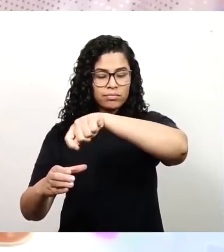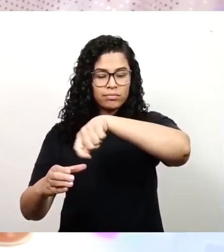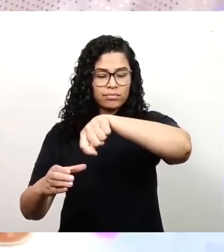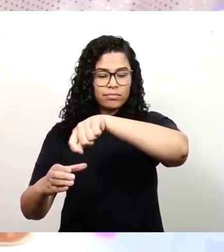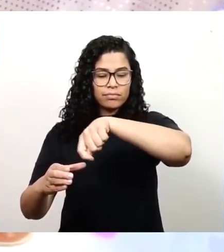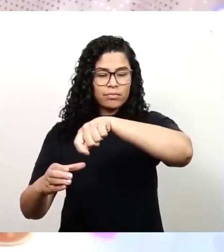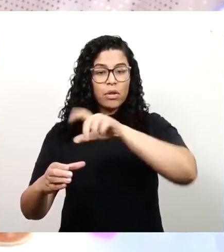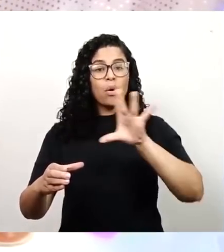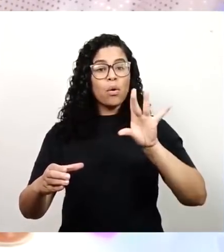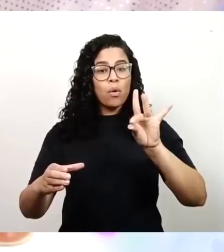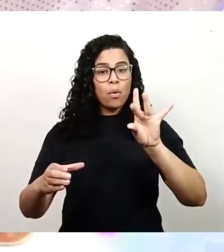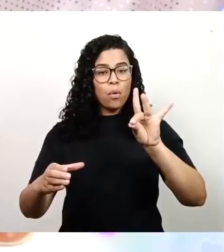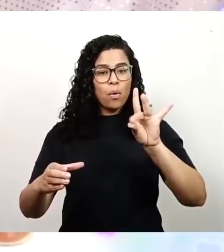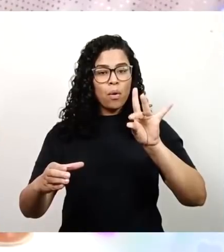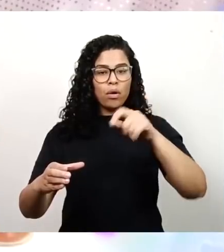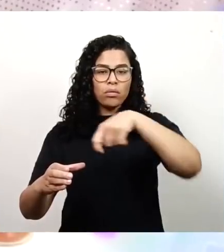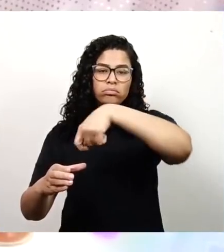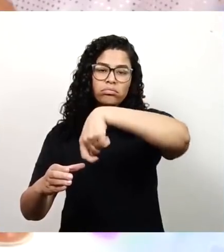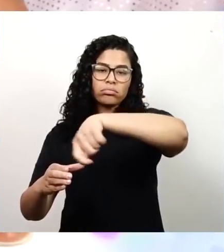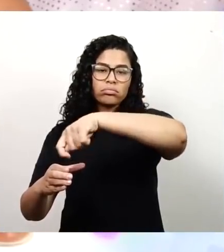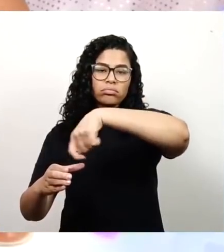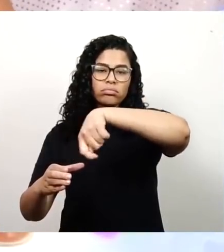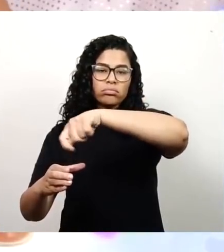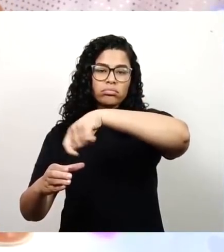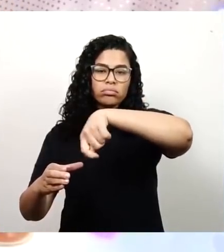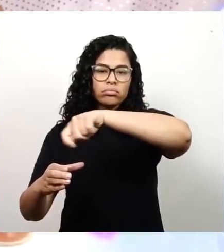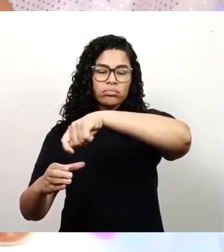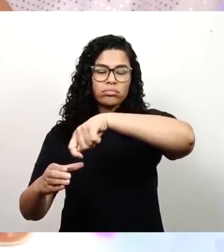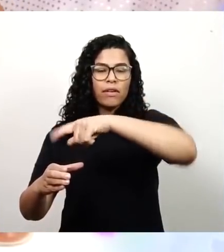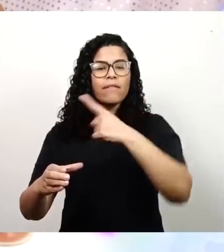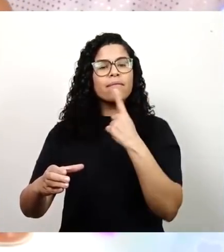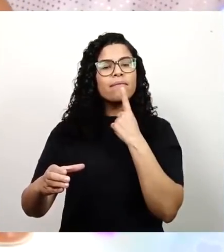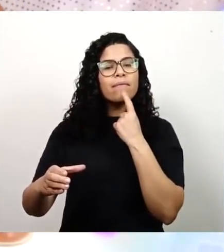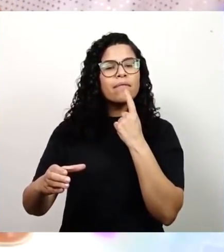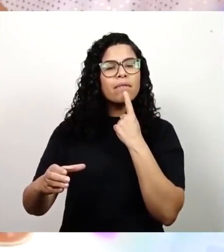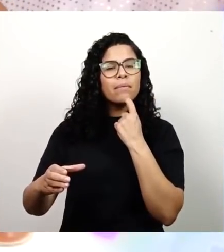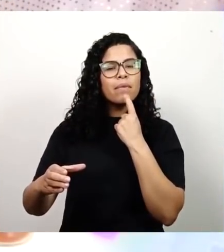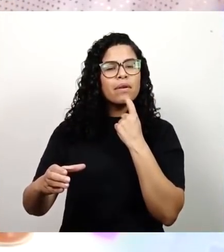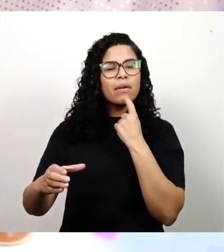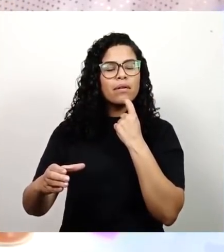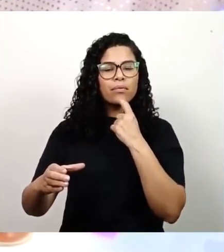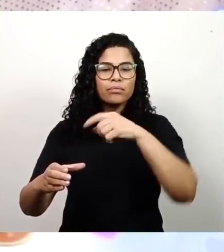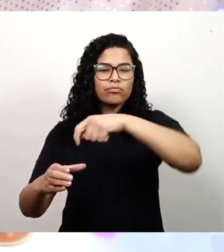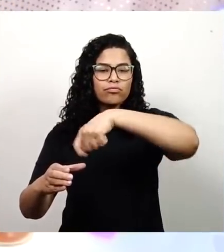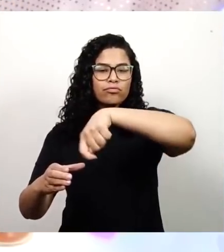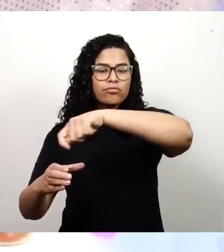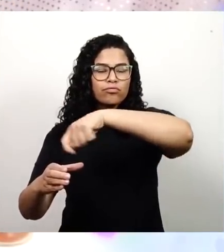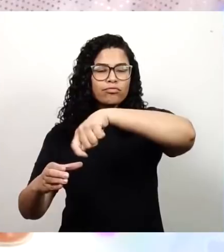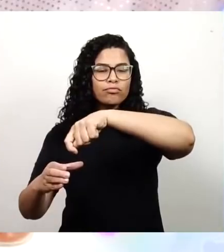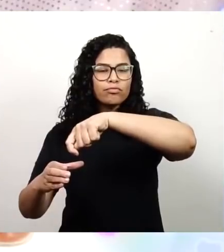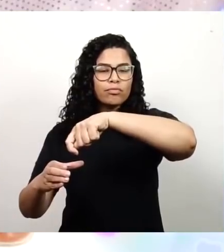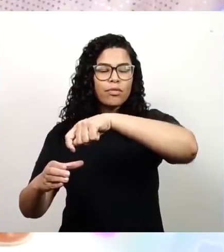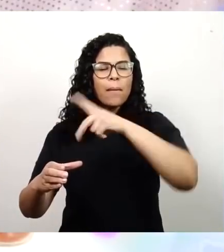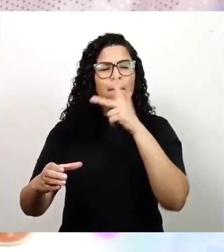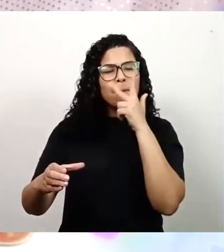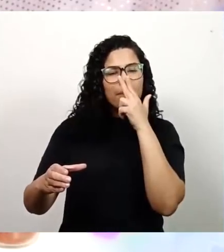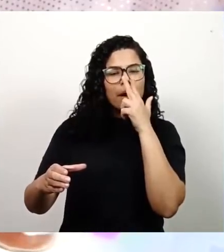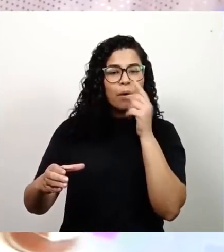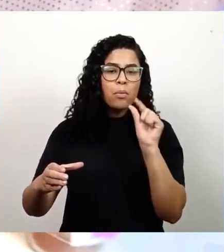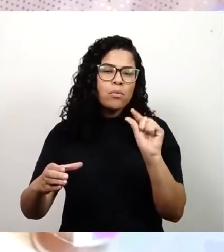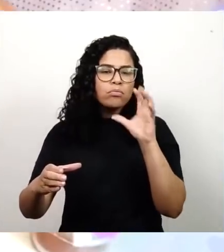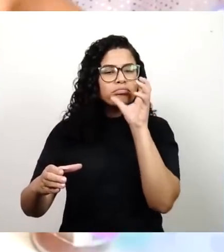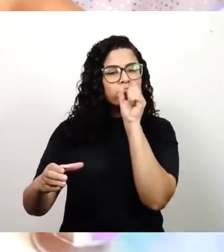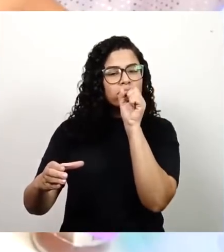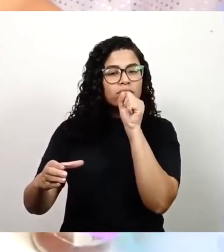Vamos colocar aqui, ó. Então, ele vai ter um tom vermelho, meio alaranjado. Vamos ver